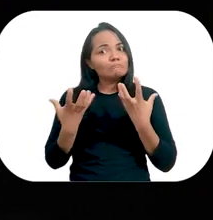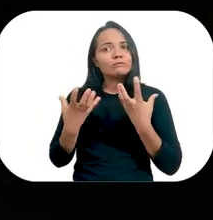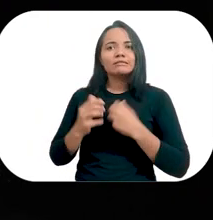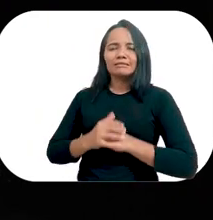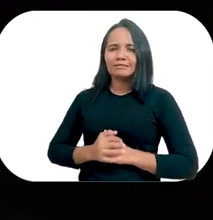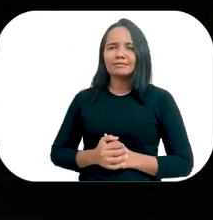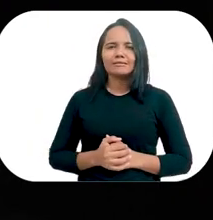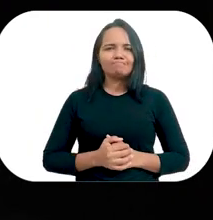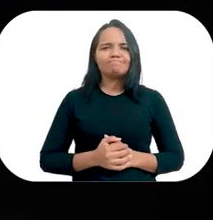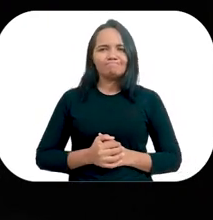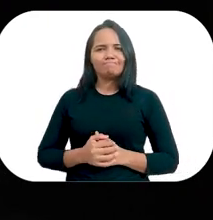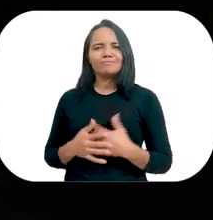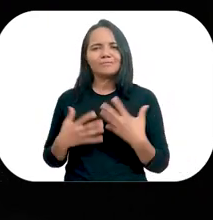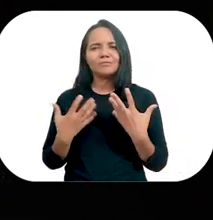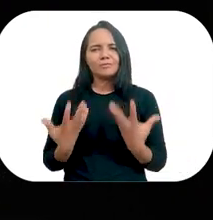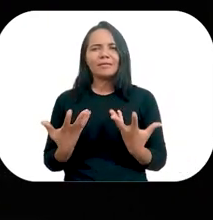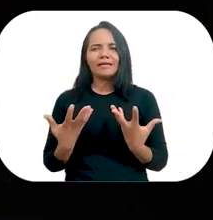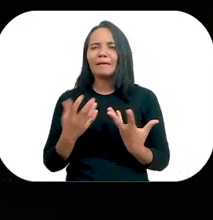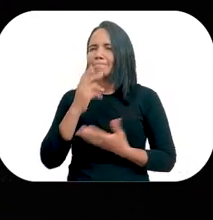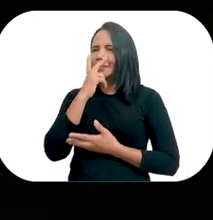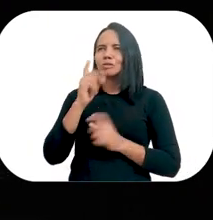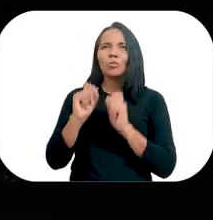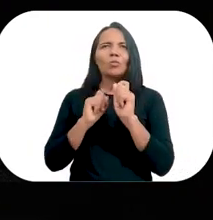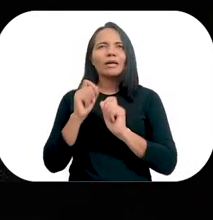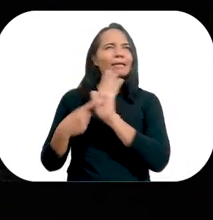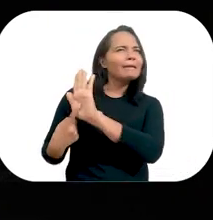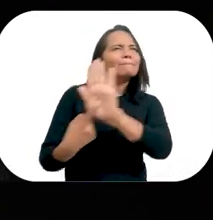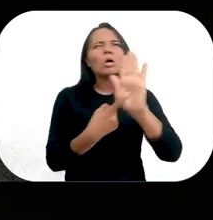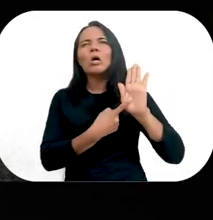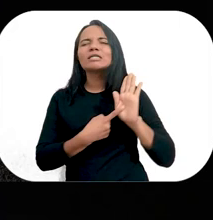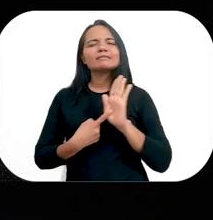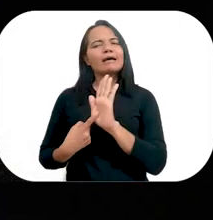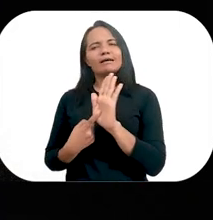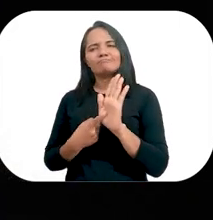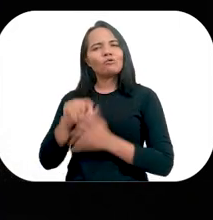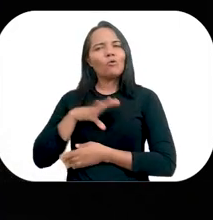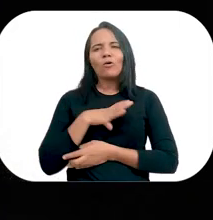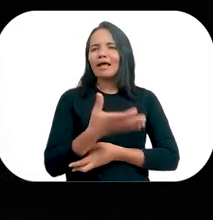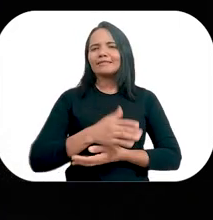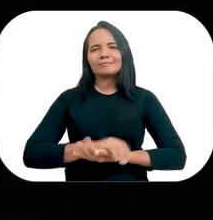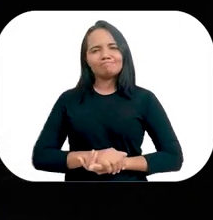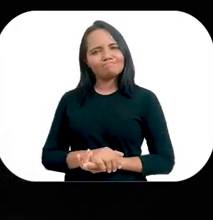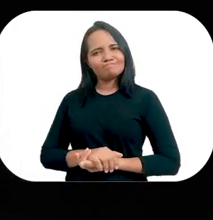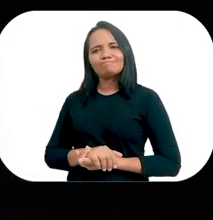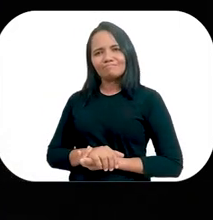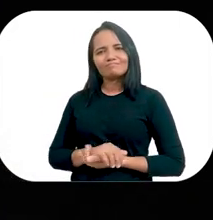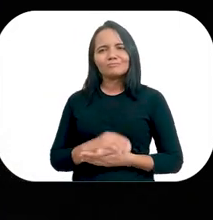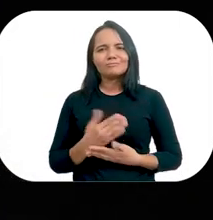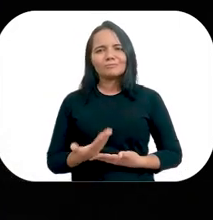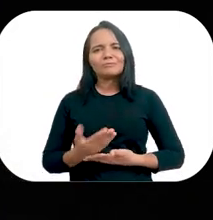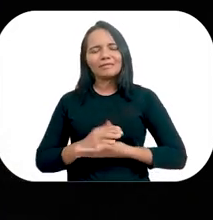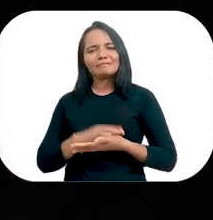gritadas. Não de um aspecto de escândalo, mas ele grita. As letras gritam com você para lhe